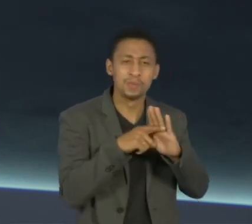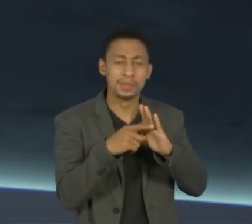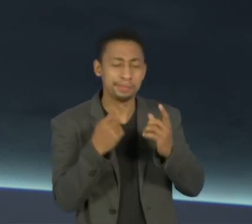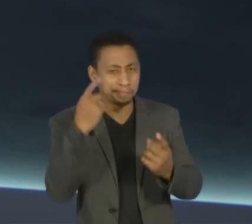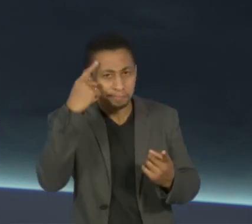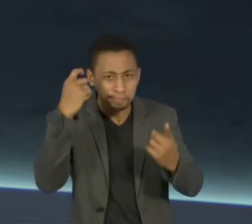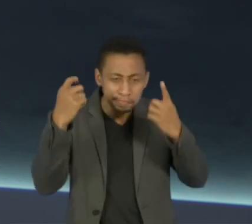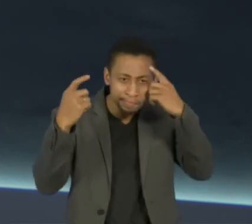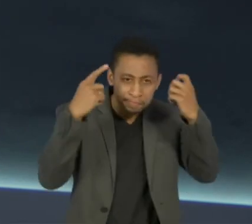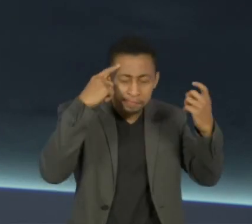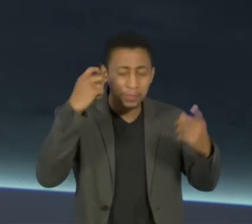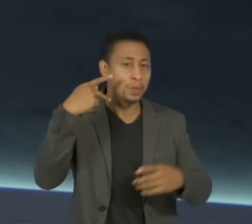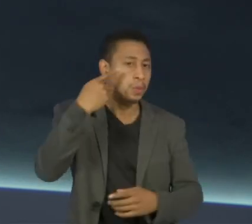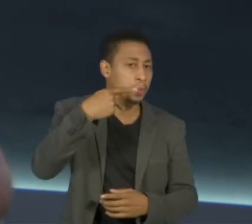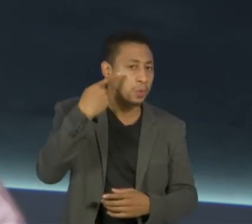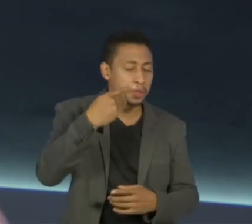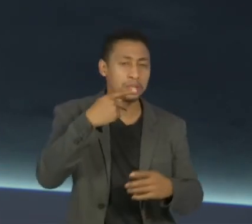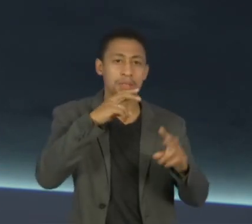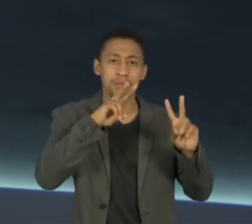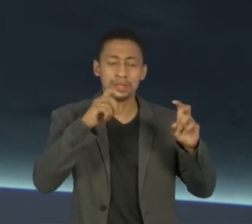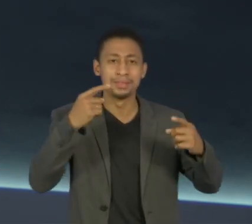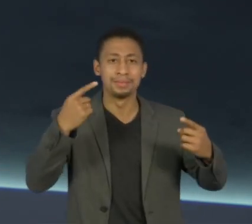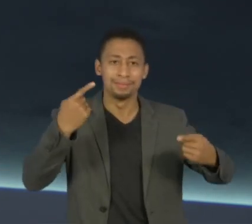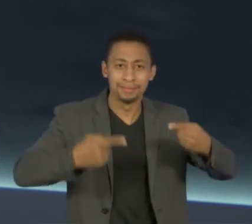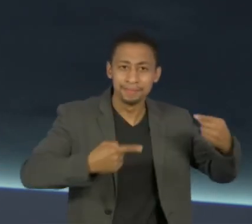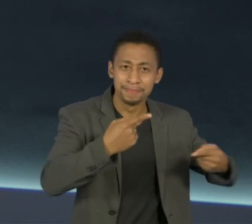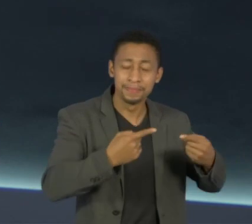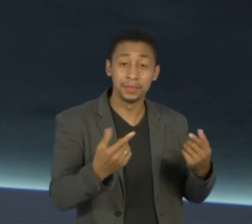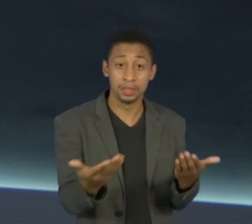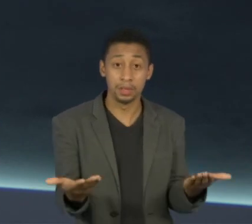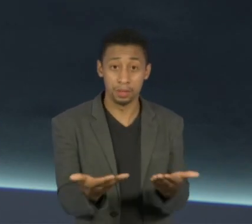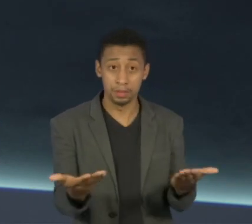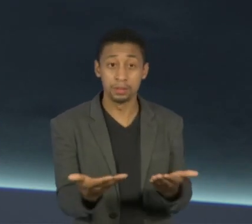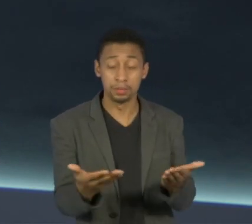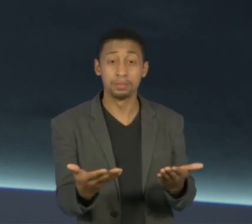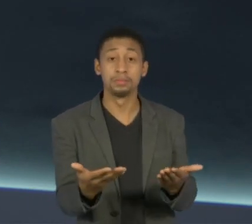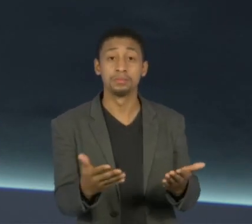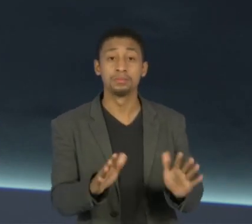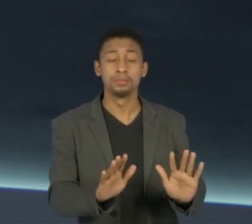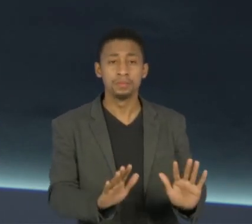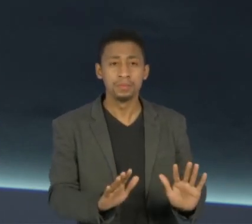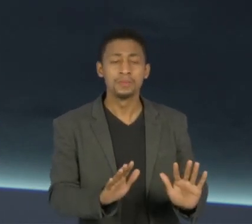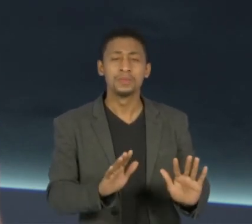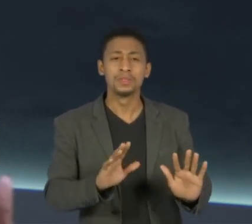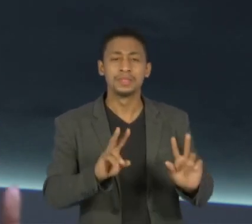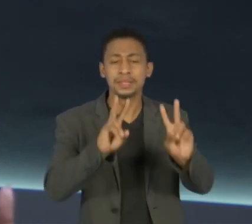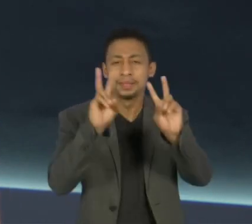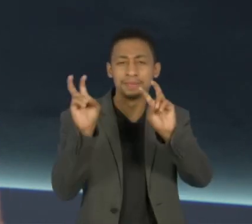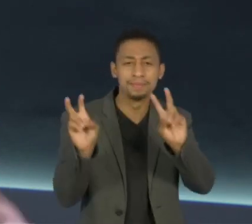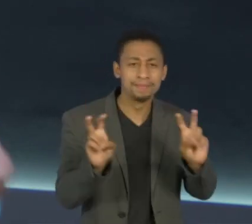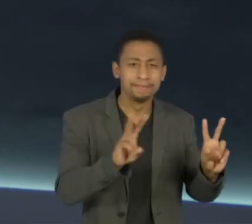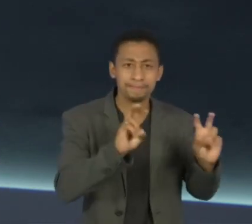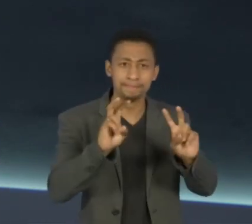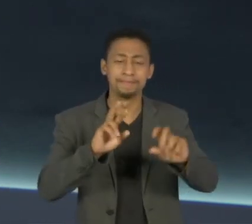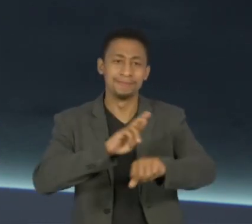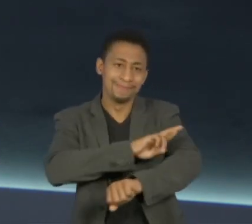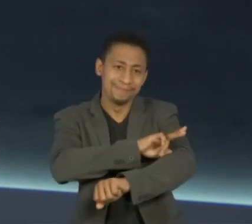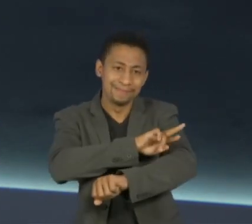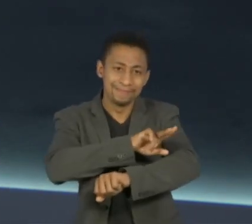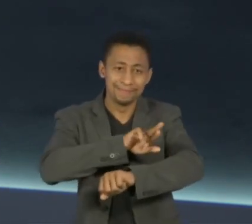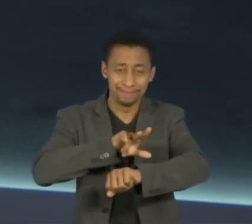tanto político e agora também mais pelas questões raciais